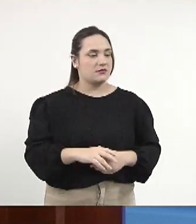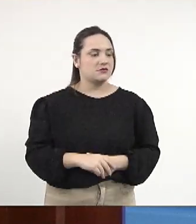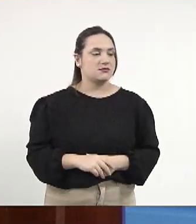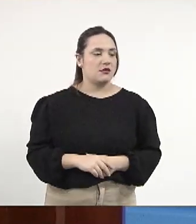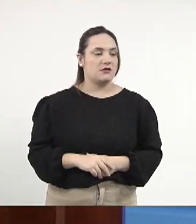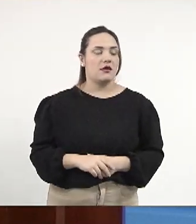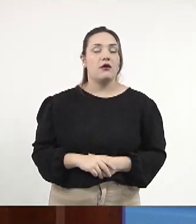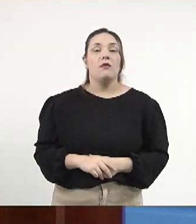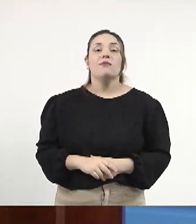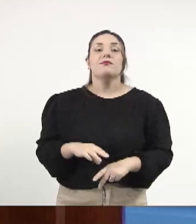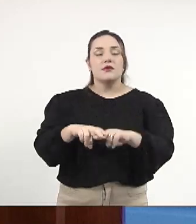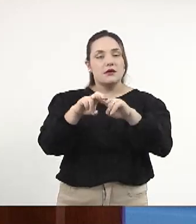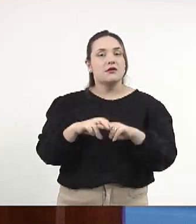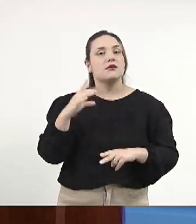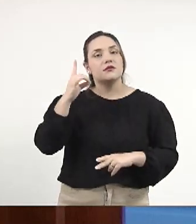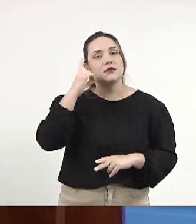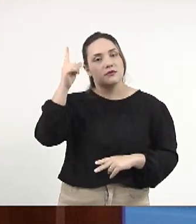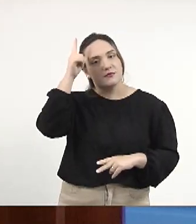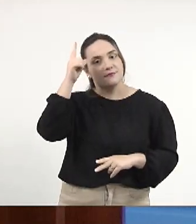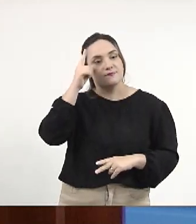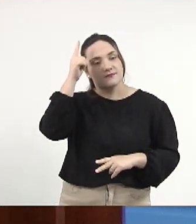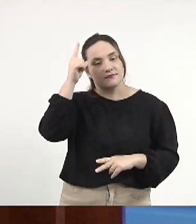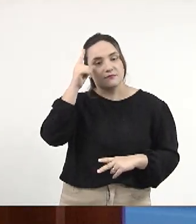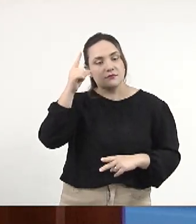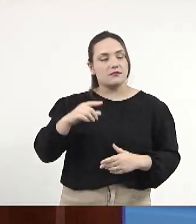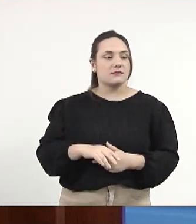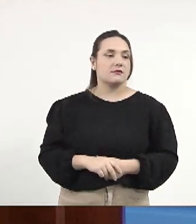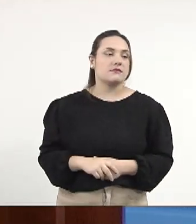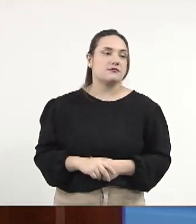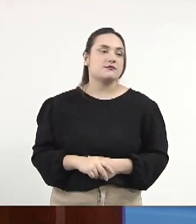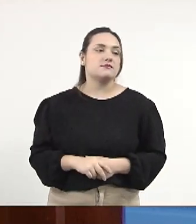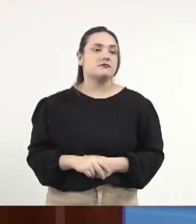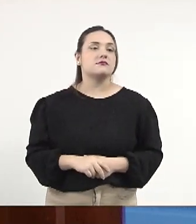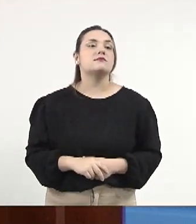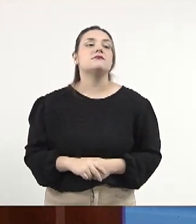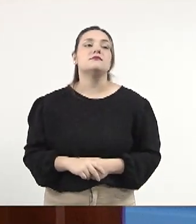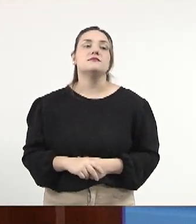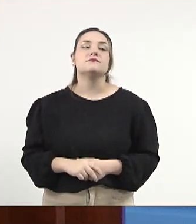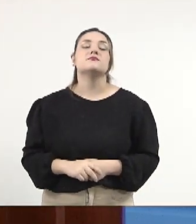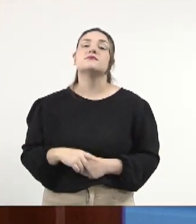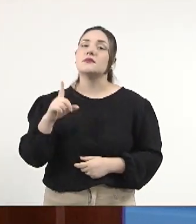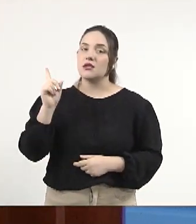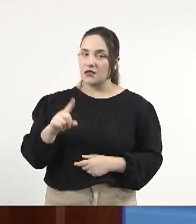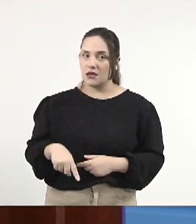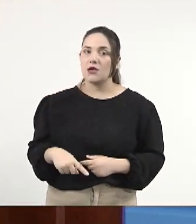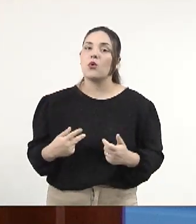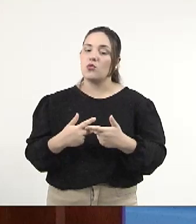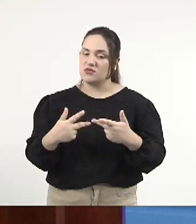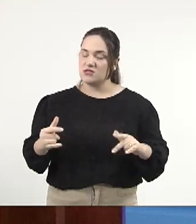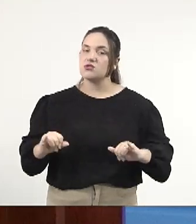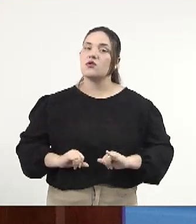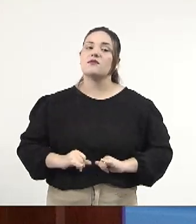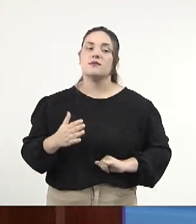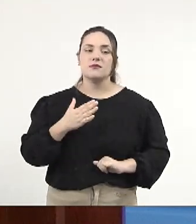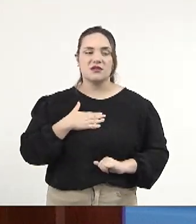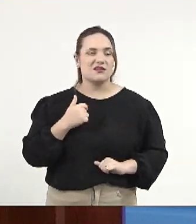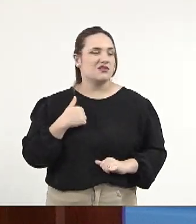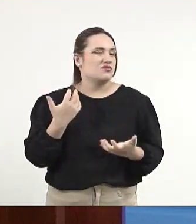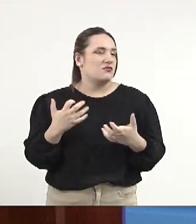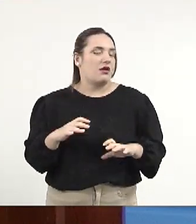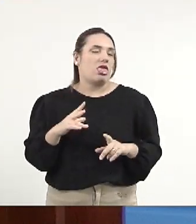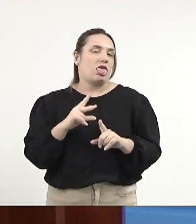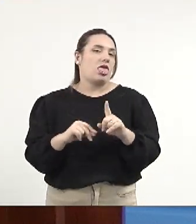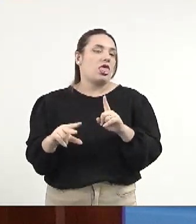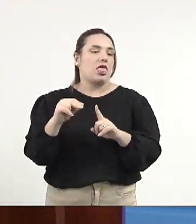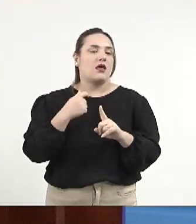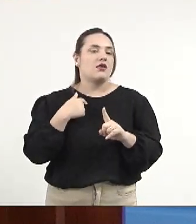Lídio, eu estou falando aqui porque é uma dor que me atinge. Não estou fazendo demagogia, não estou